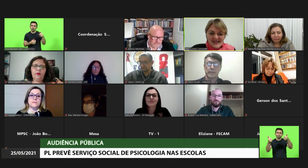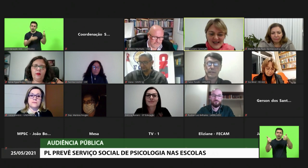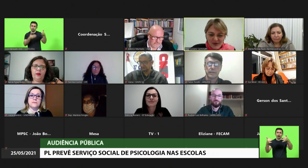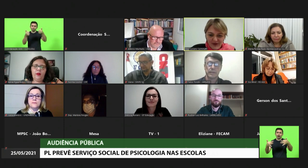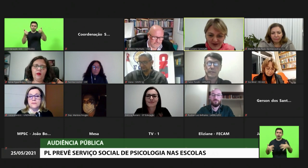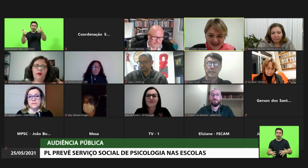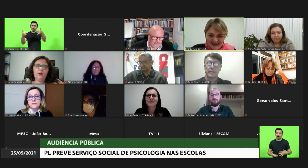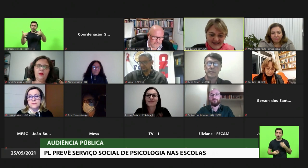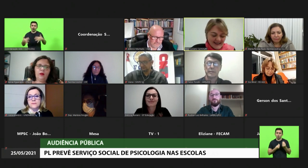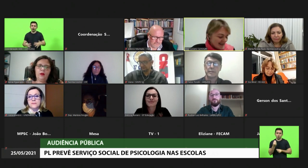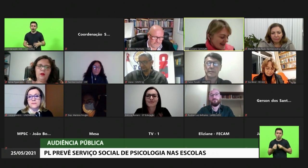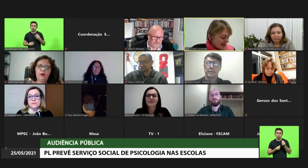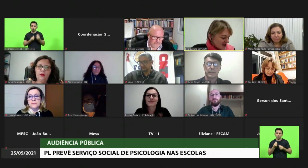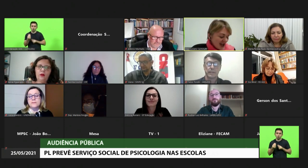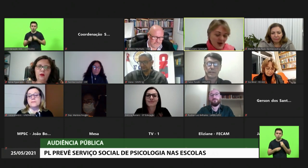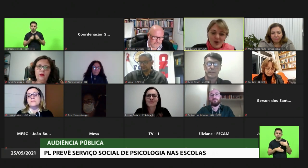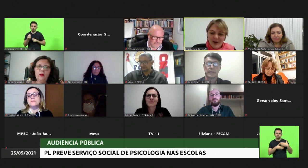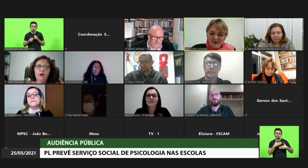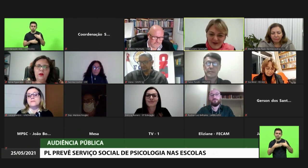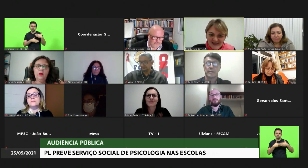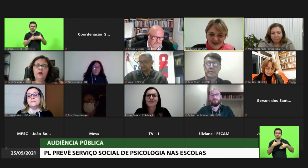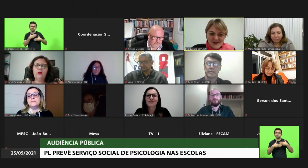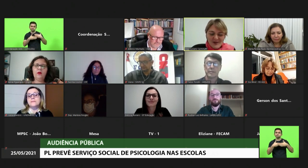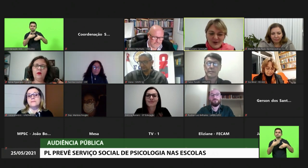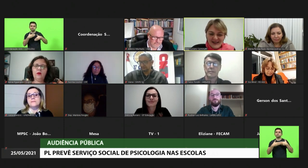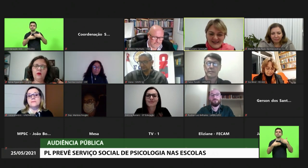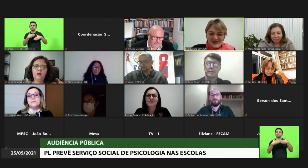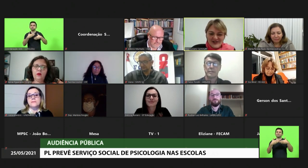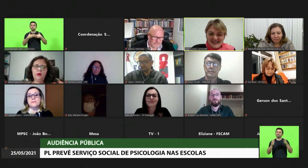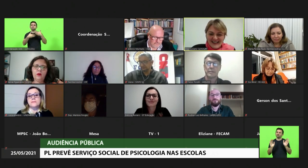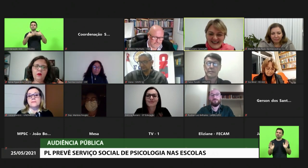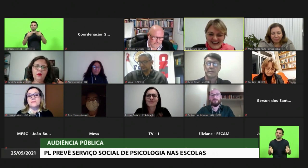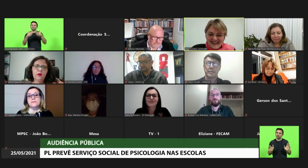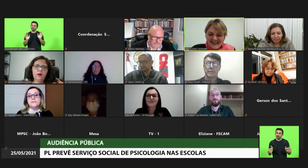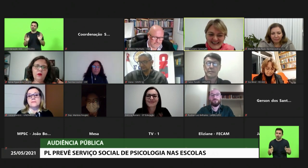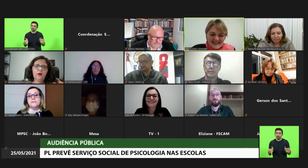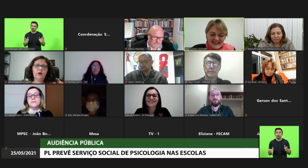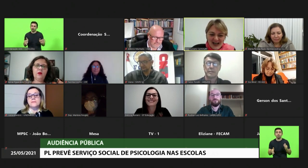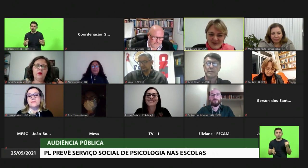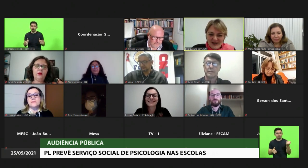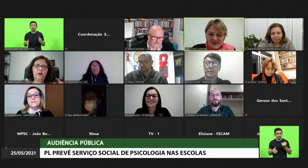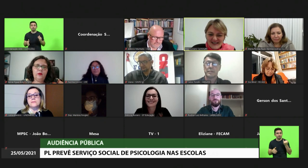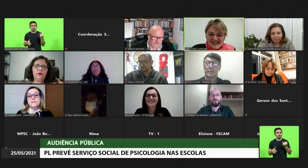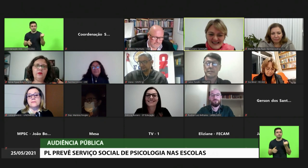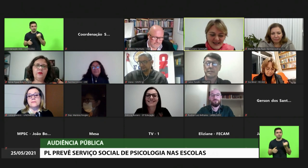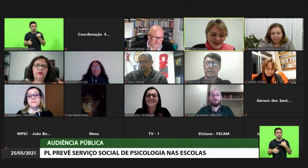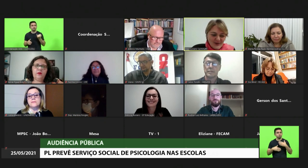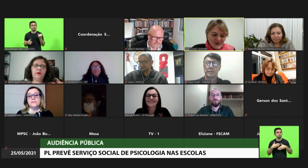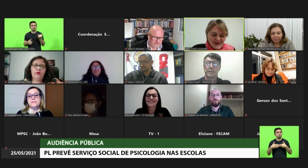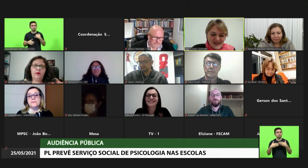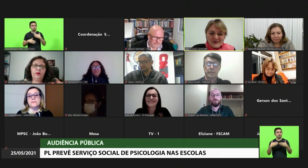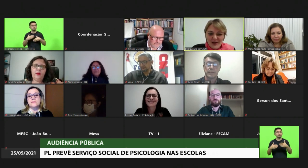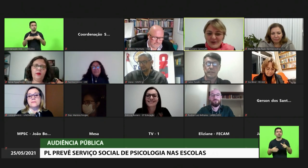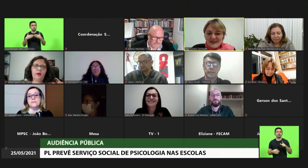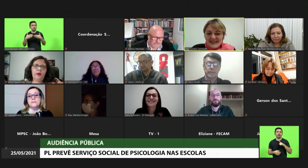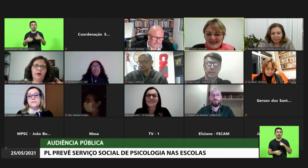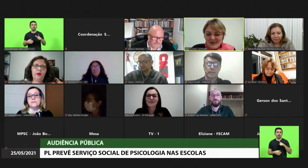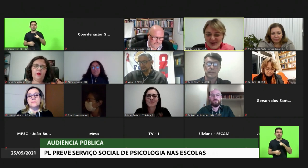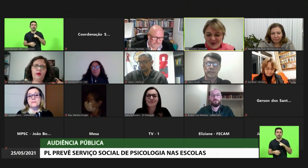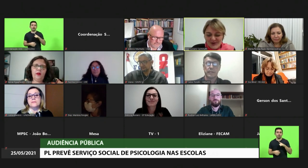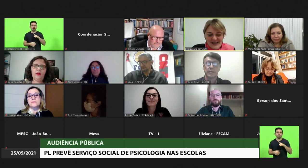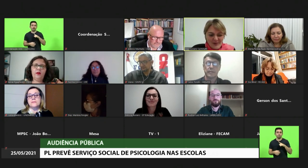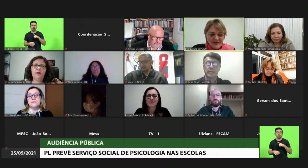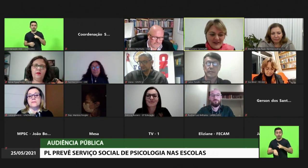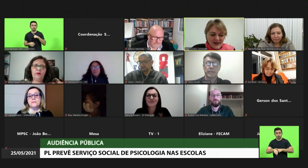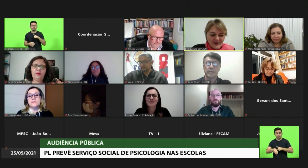a construção feita, já com avanços, é importante dizer, né, terá manifestação, o seu tempo de